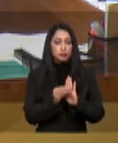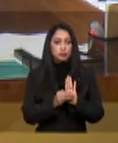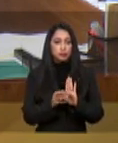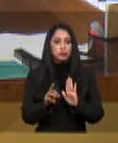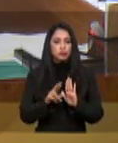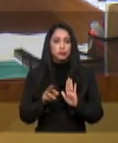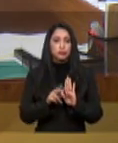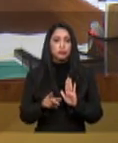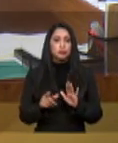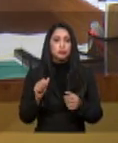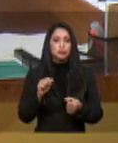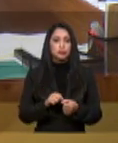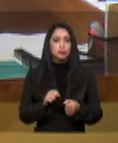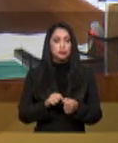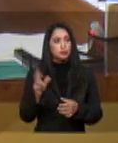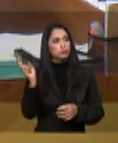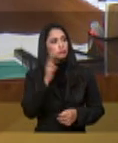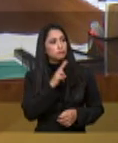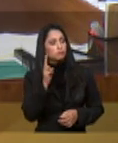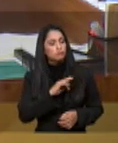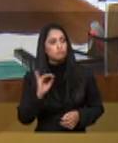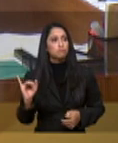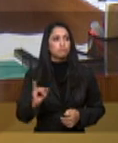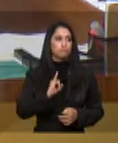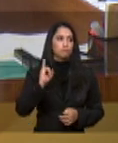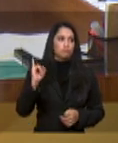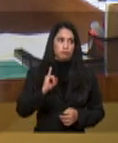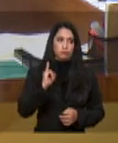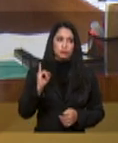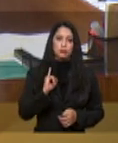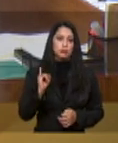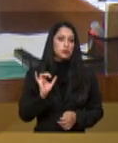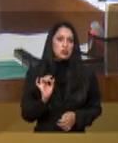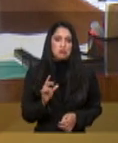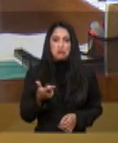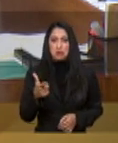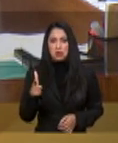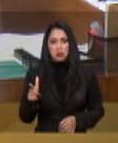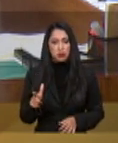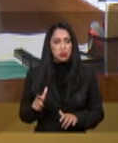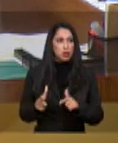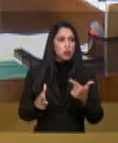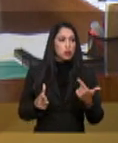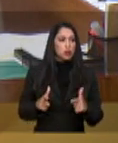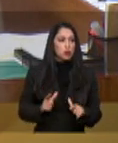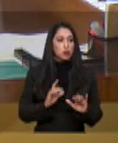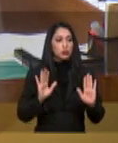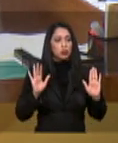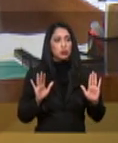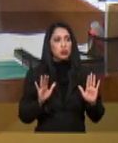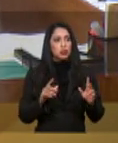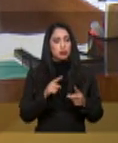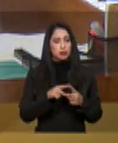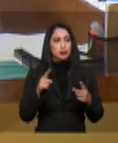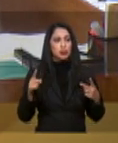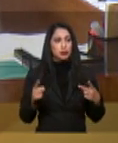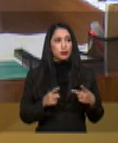sejam reputados como de urgência e relevância. Não uma coisa ou outra alternativamente, mas uma coisa e outra,